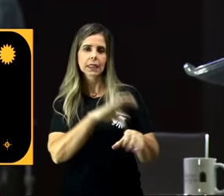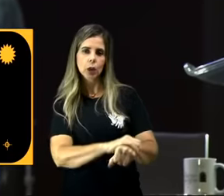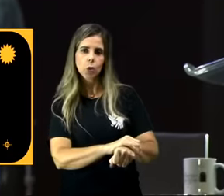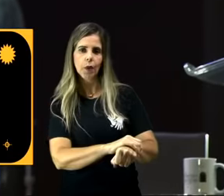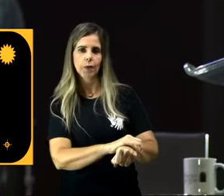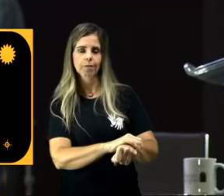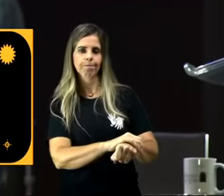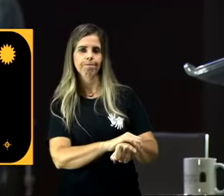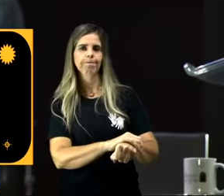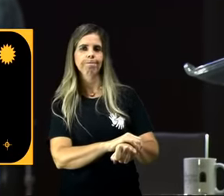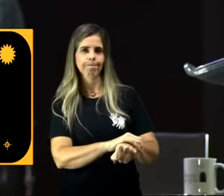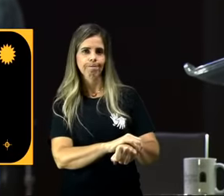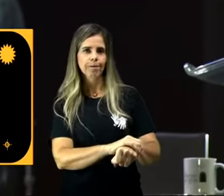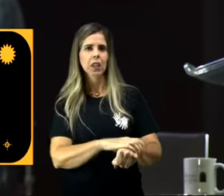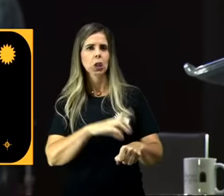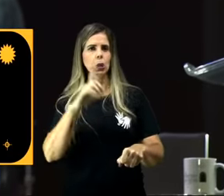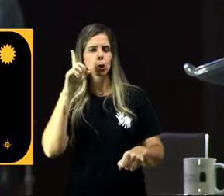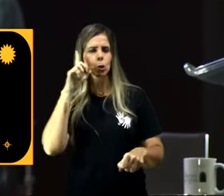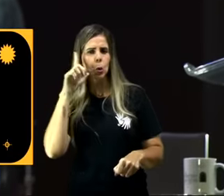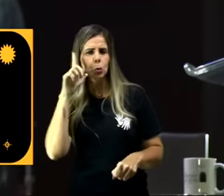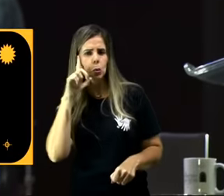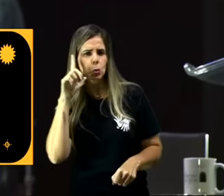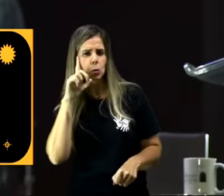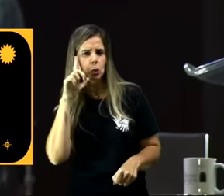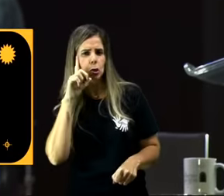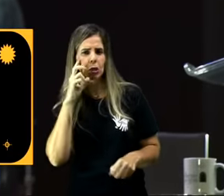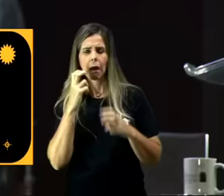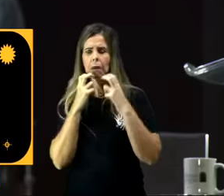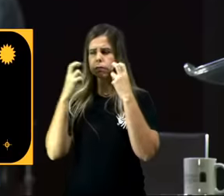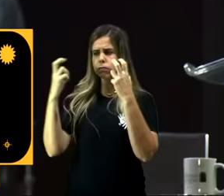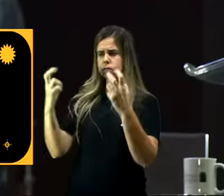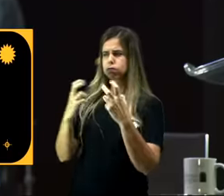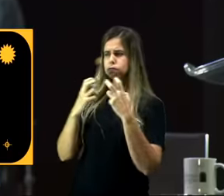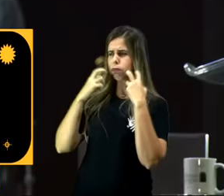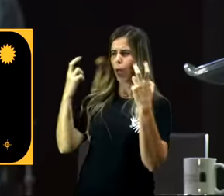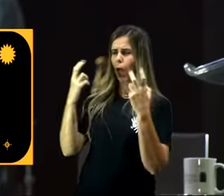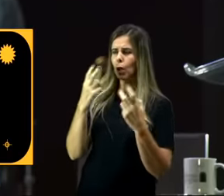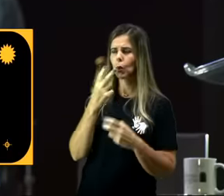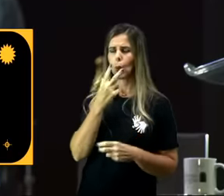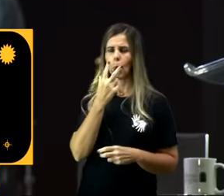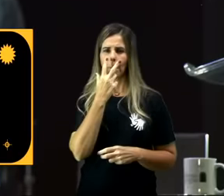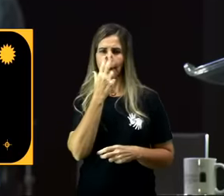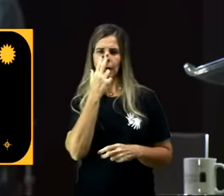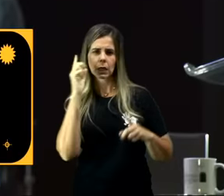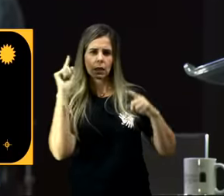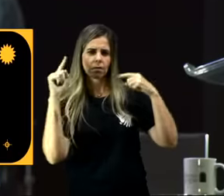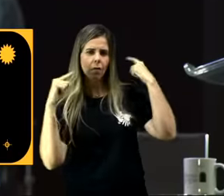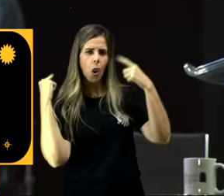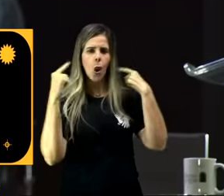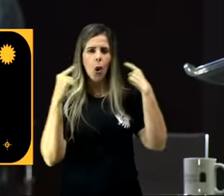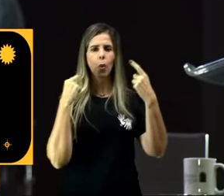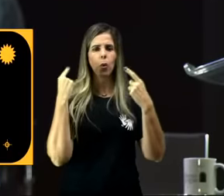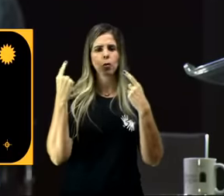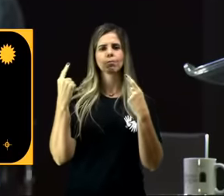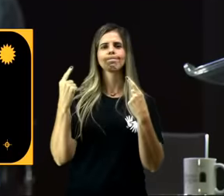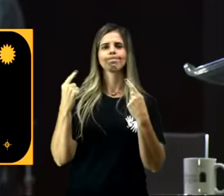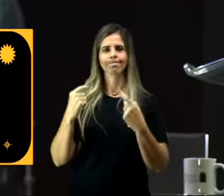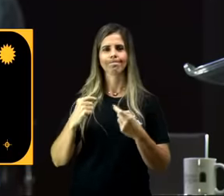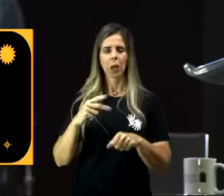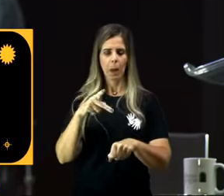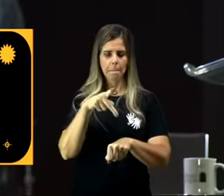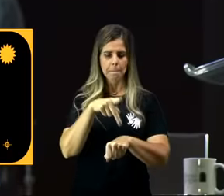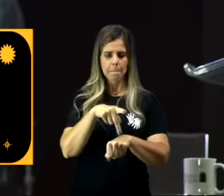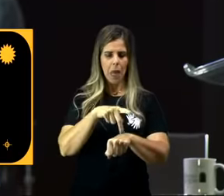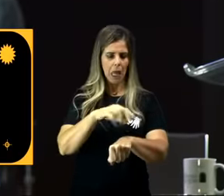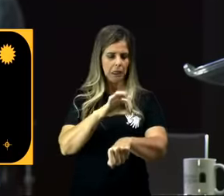Noite e dia ele andava gritando e se cortando com pedras entre os sepulcros e nas colinas. Deixa eu abrir um parêntese aqui